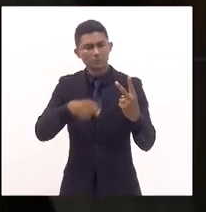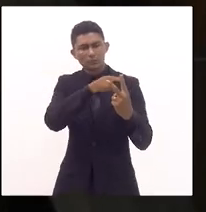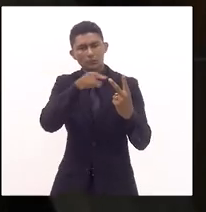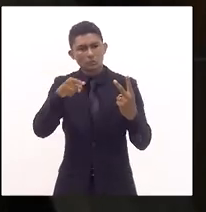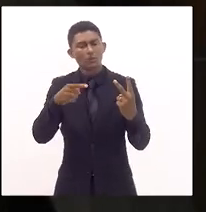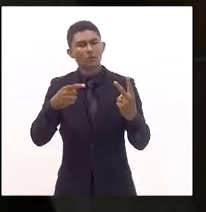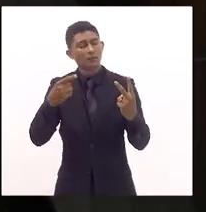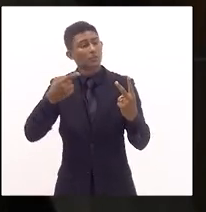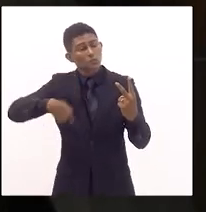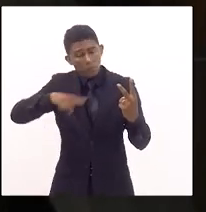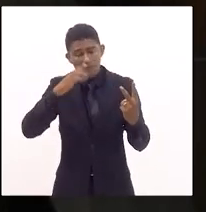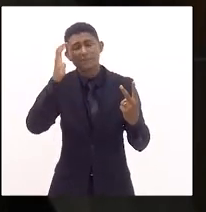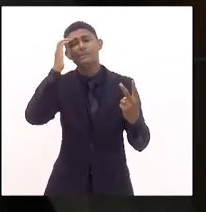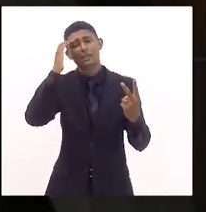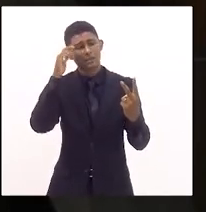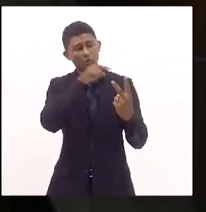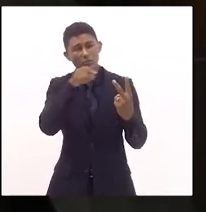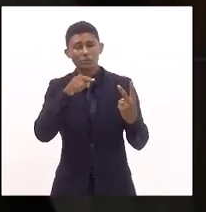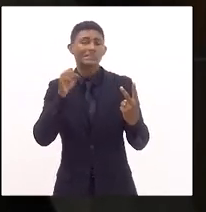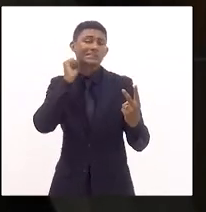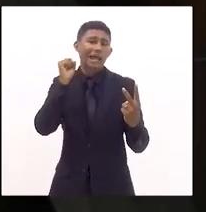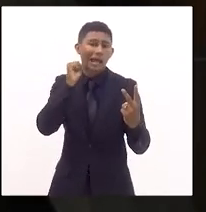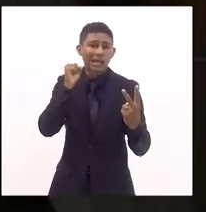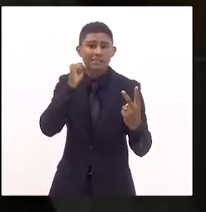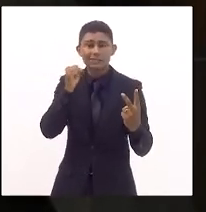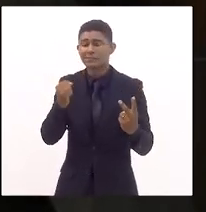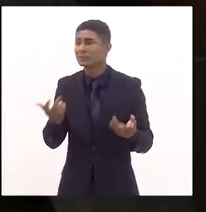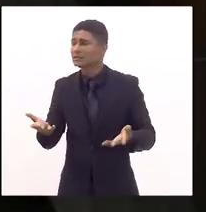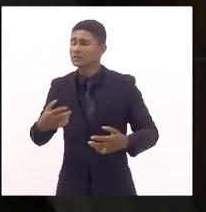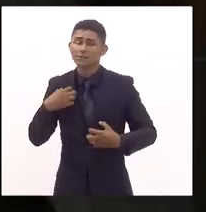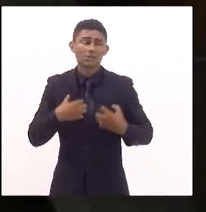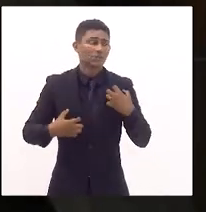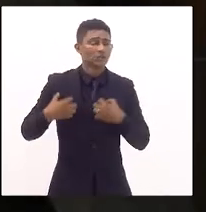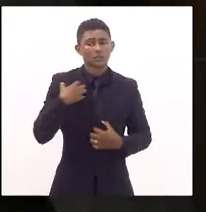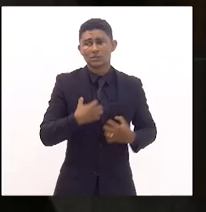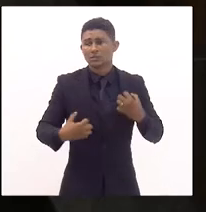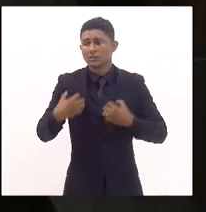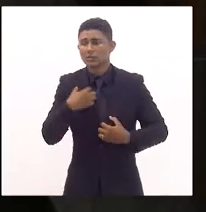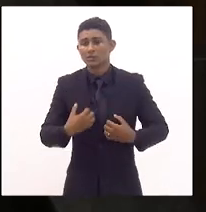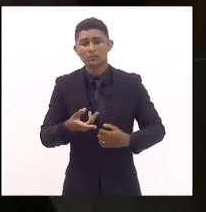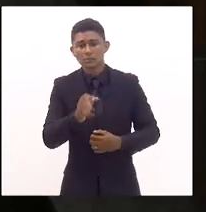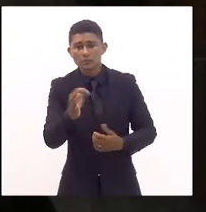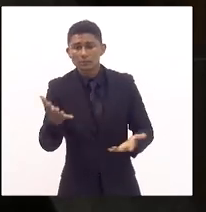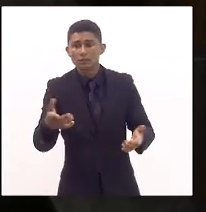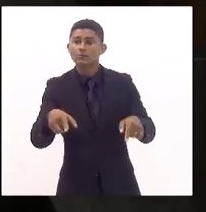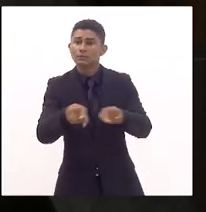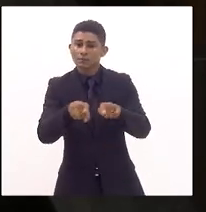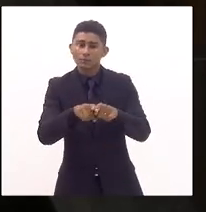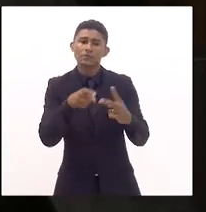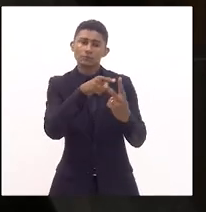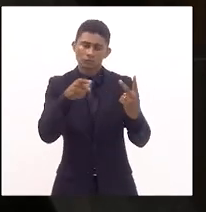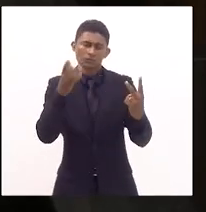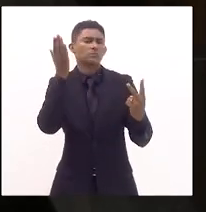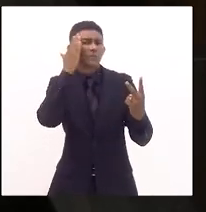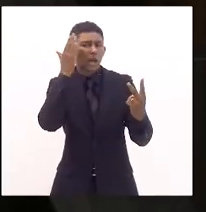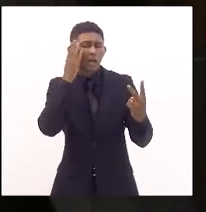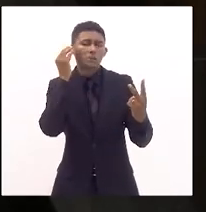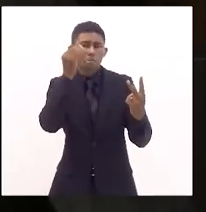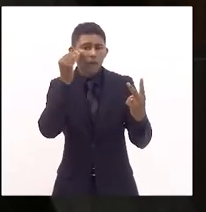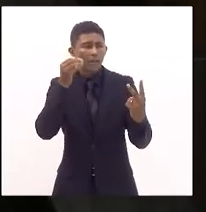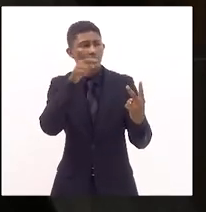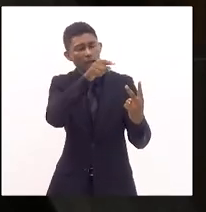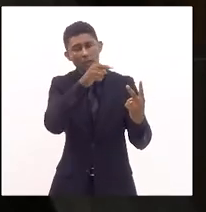o estresse, a impaciência, a ansiedade com que se comportaram, mas também com conhecimento de causa com